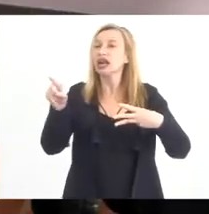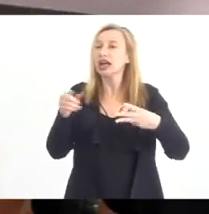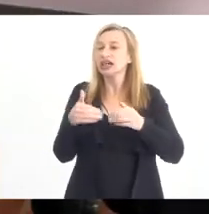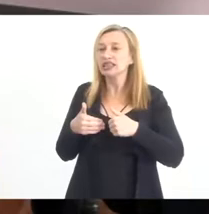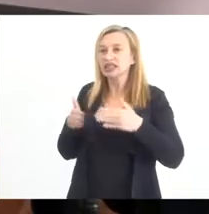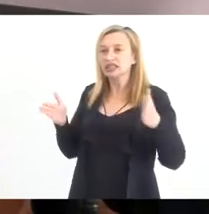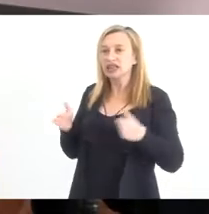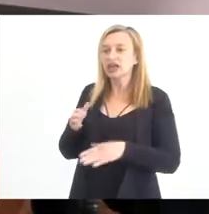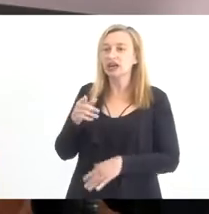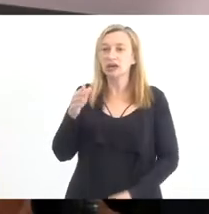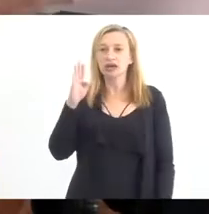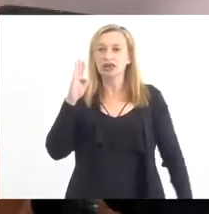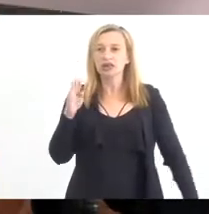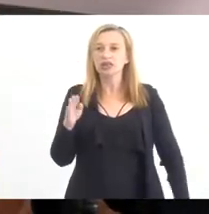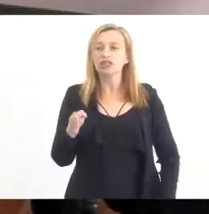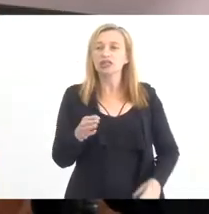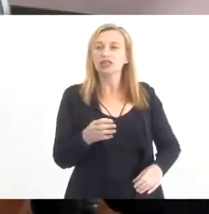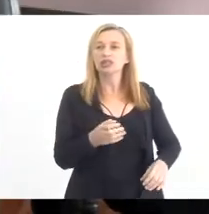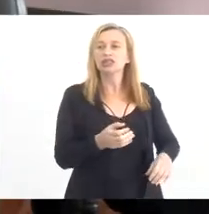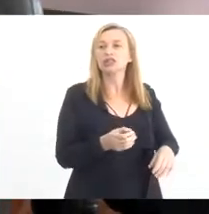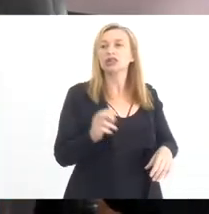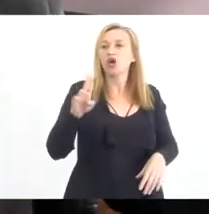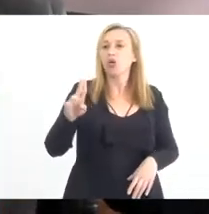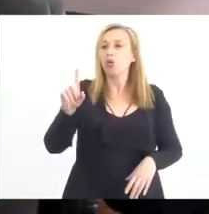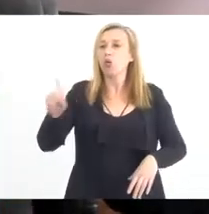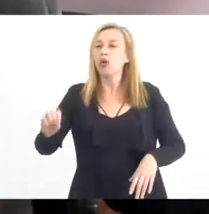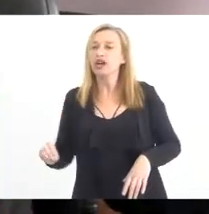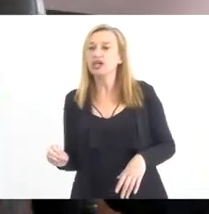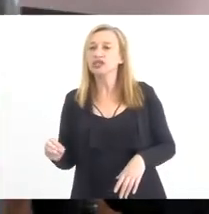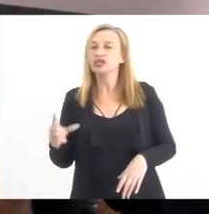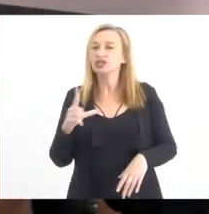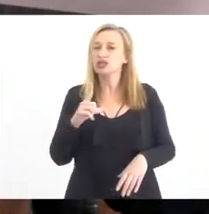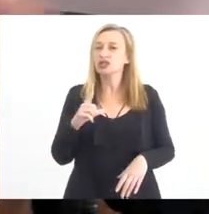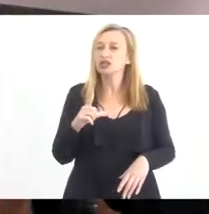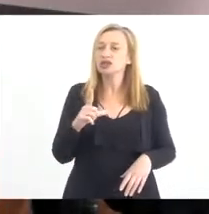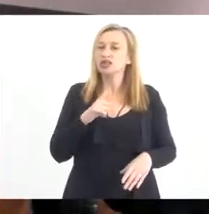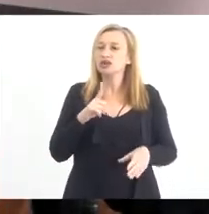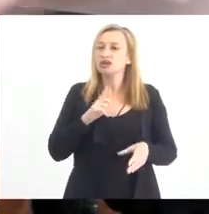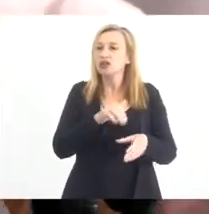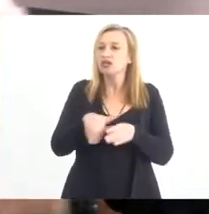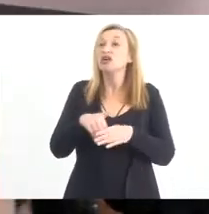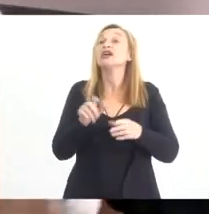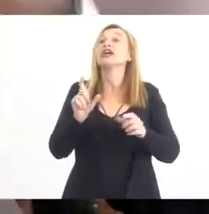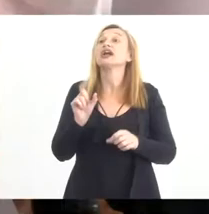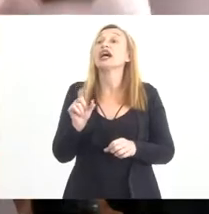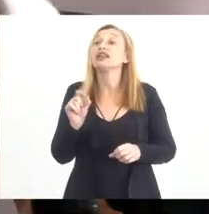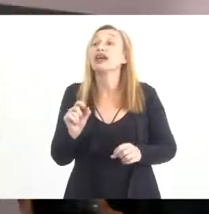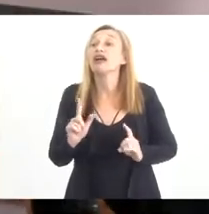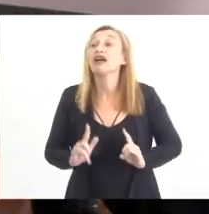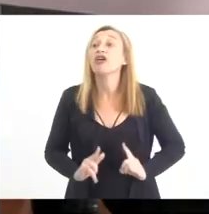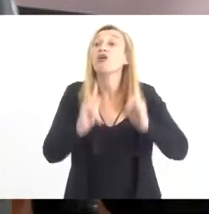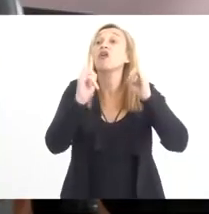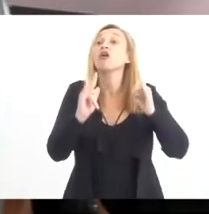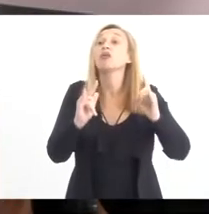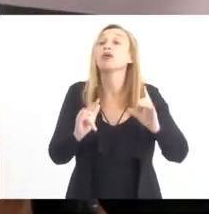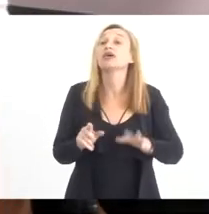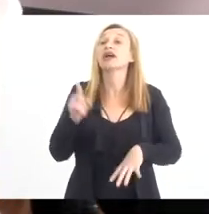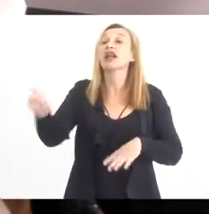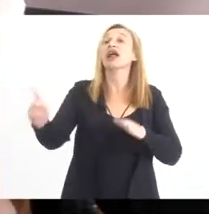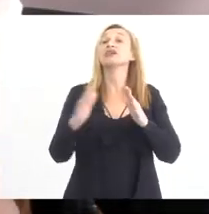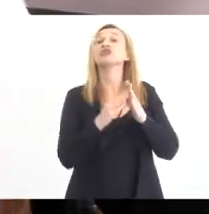pedra fundamental da UERJ, faturaram os votos, e cadê o prédio? Cadê? Está lá numa